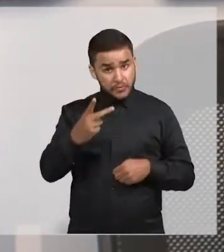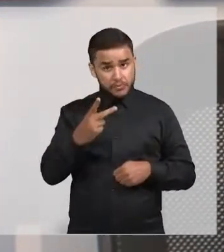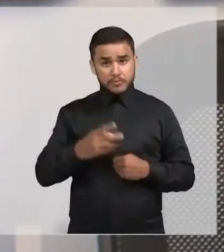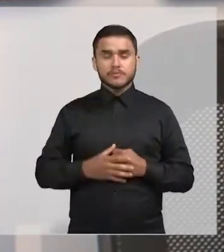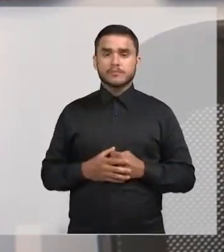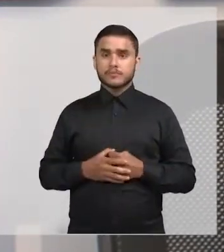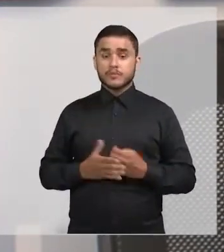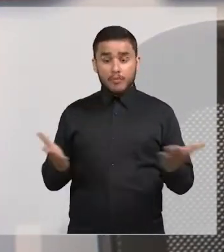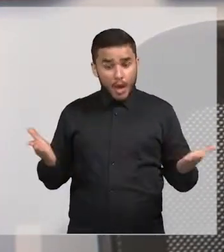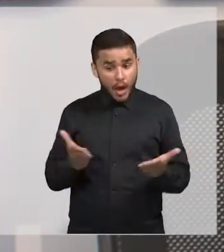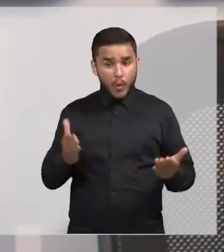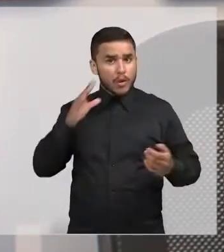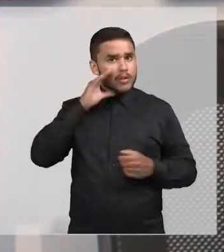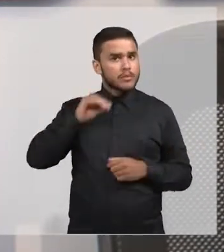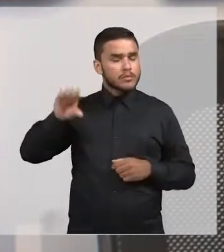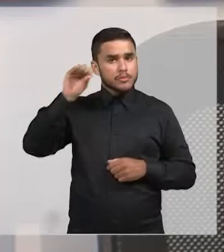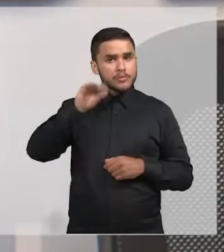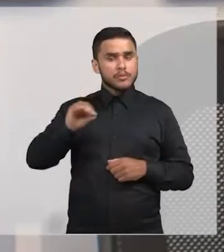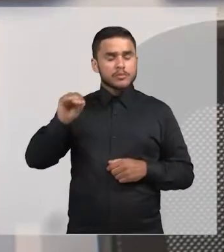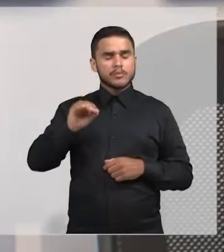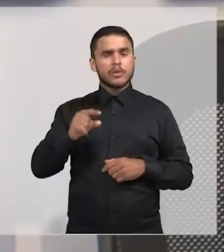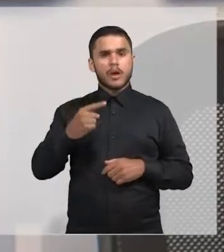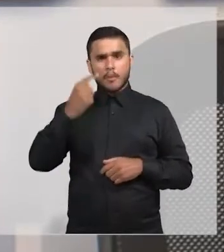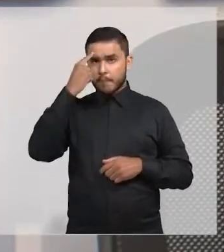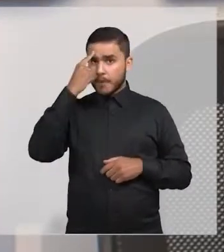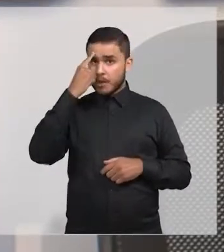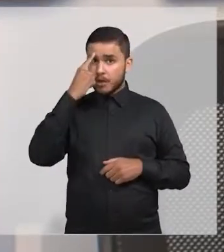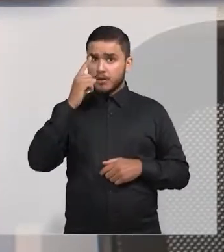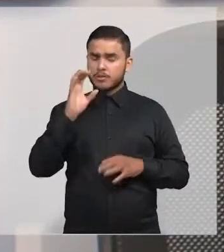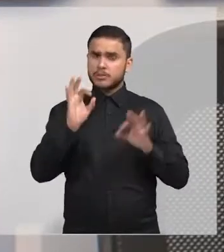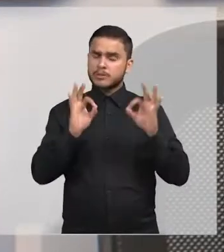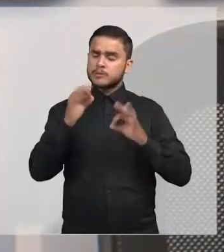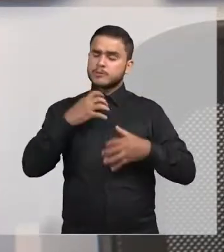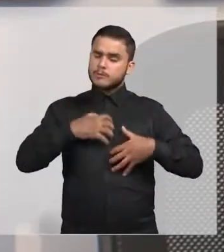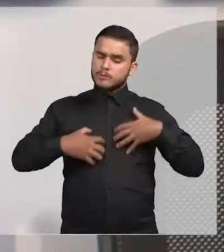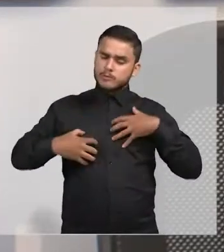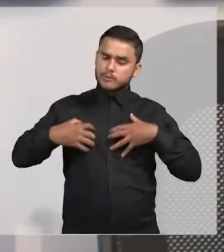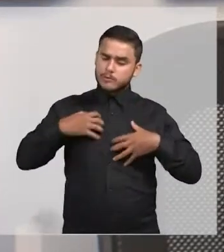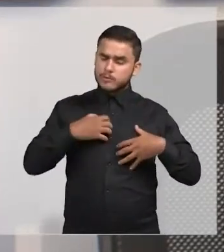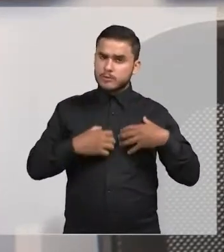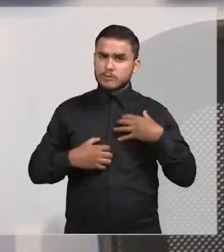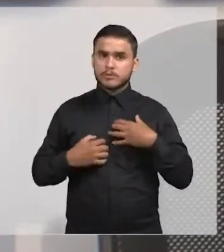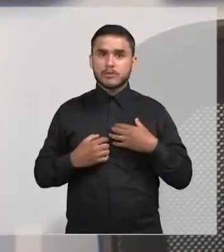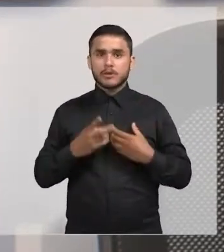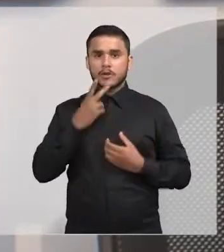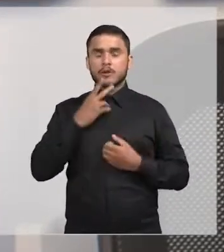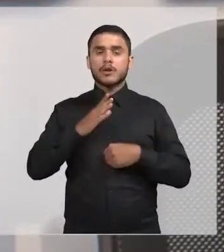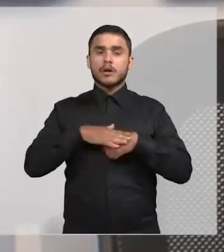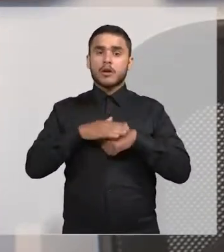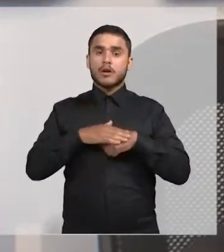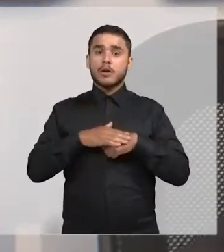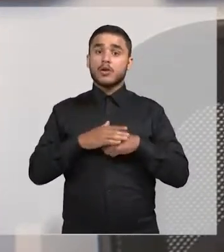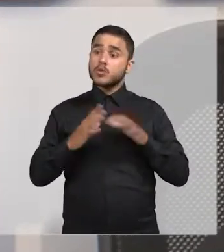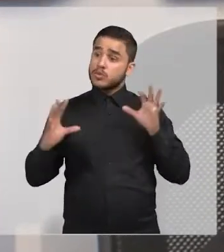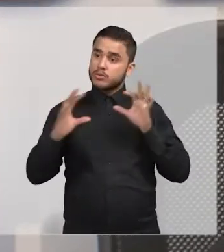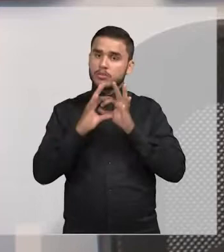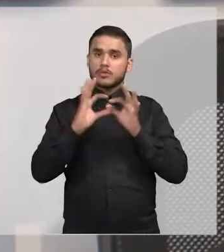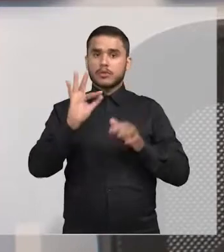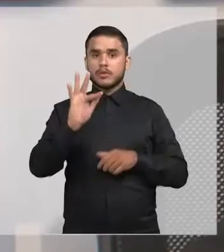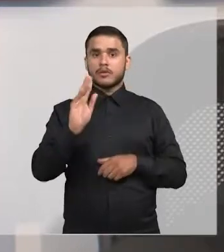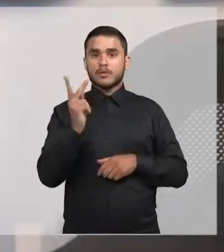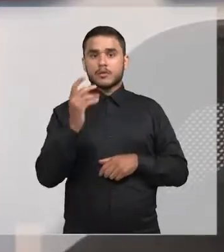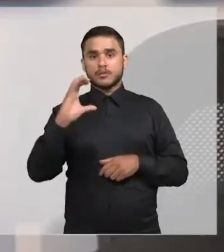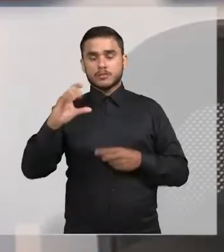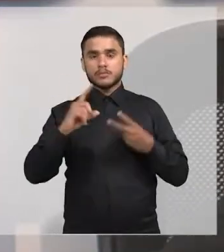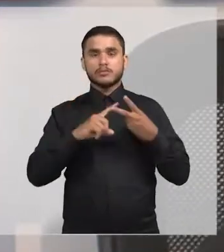Ciro Gomes esquecer um pouco algumas mágoas do passado e se sentar com o Fernando Henrique Cardoso e com o Geraldo